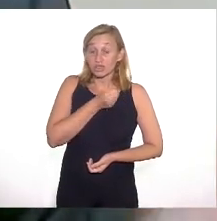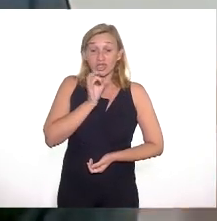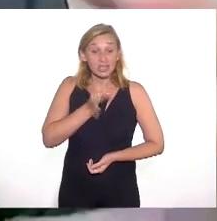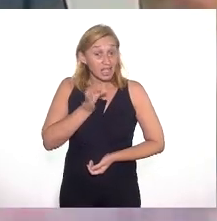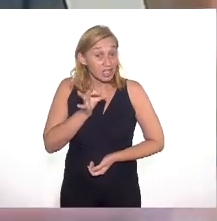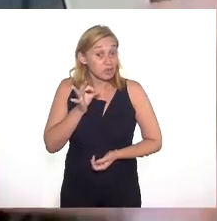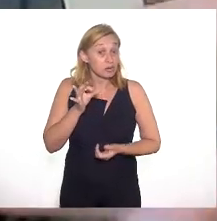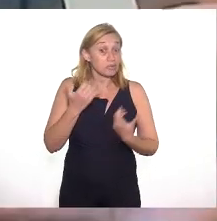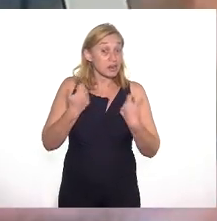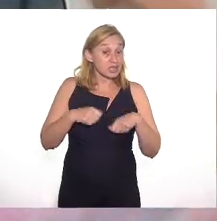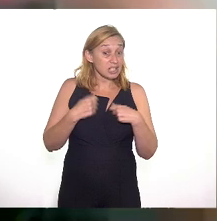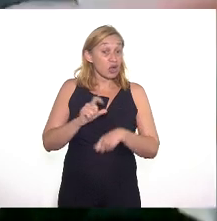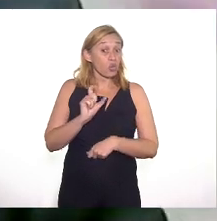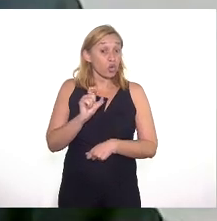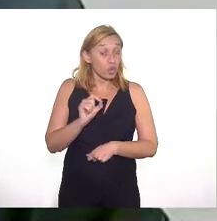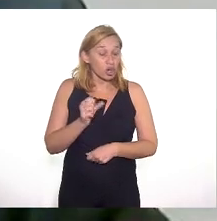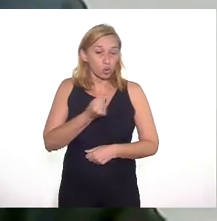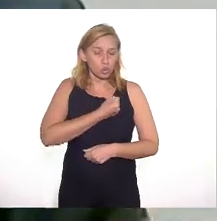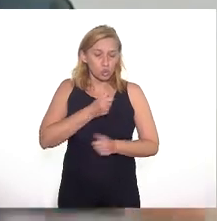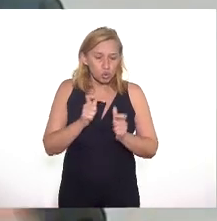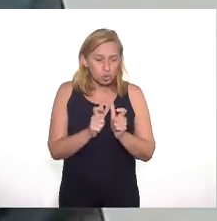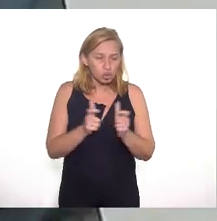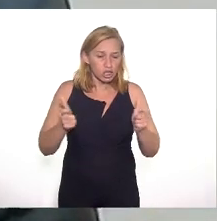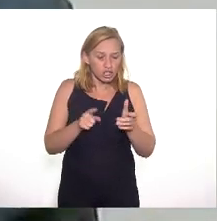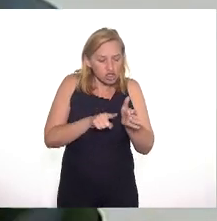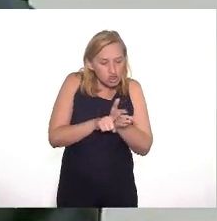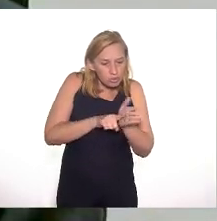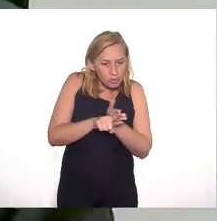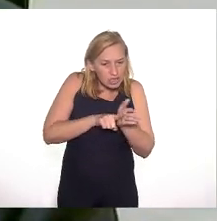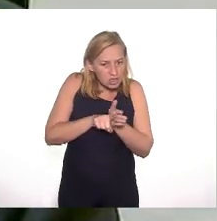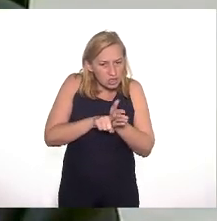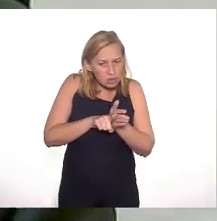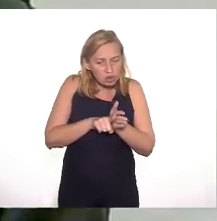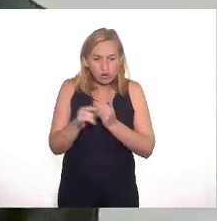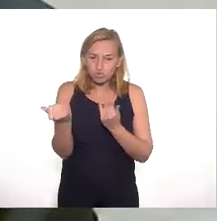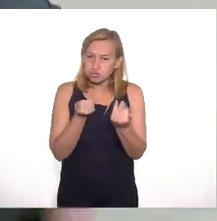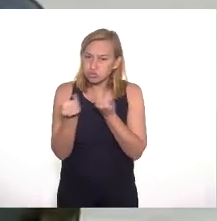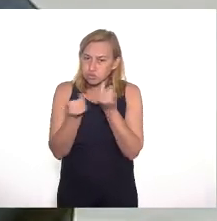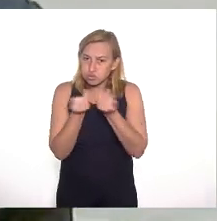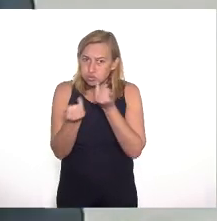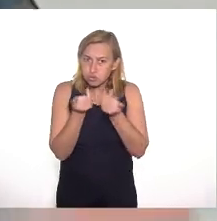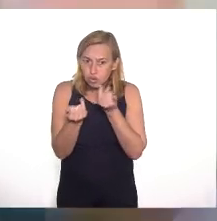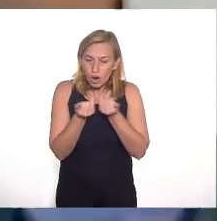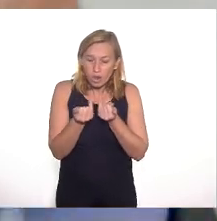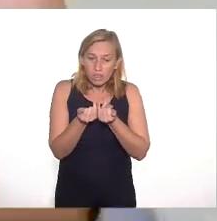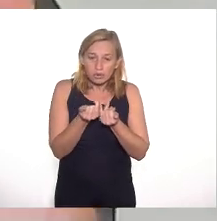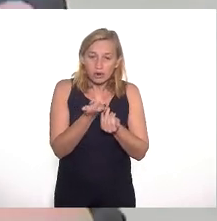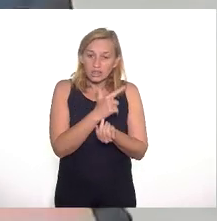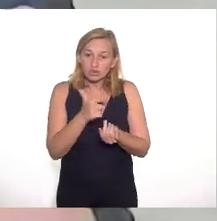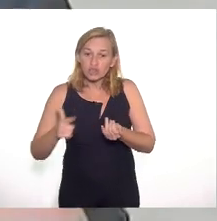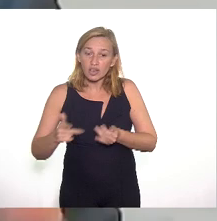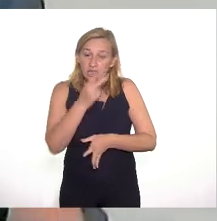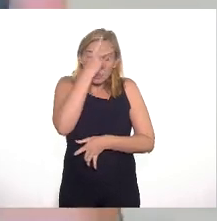tivéssemos o maior número de pesquisas e cruzamento de informações para que não houvesse pessoas que já